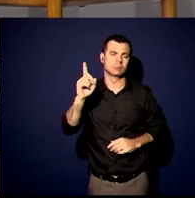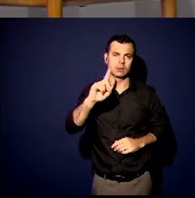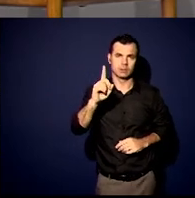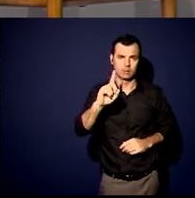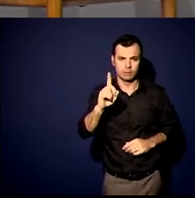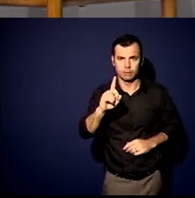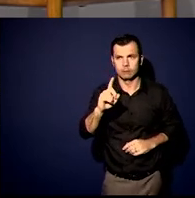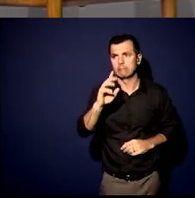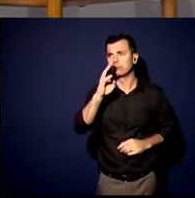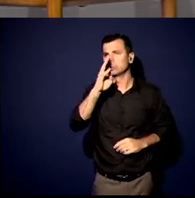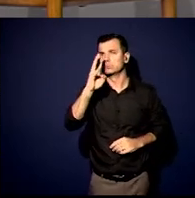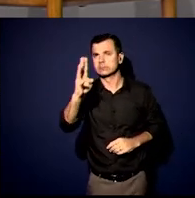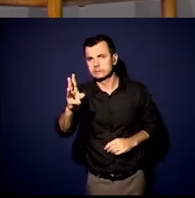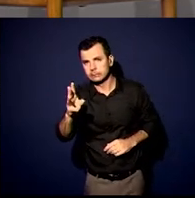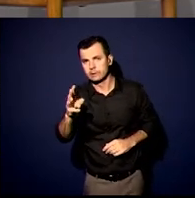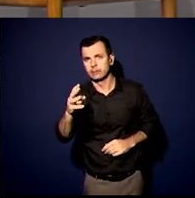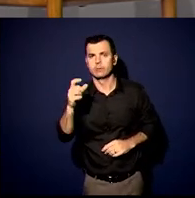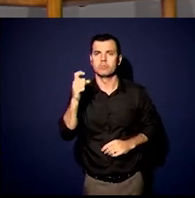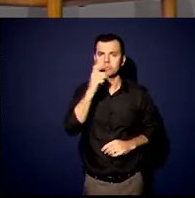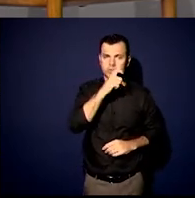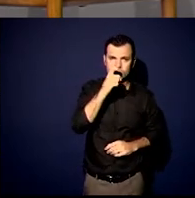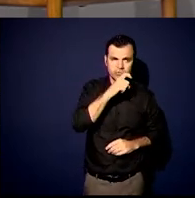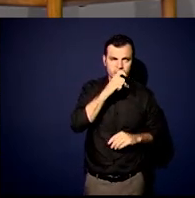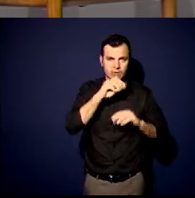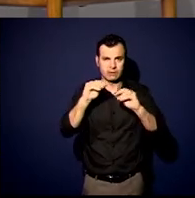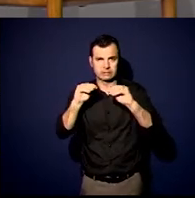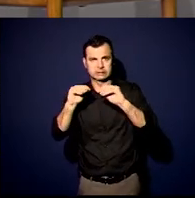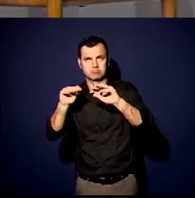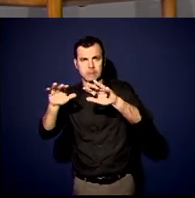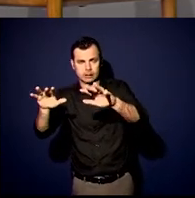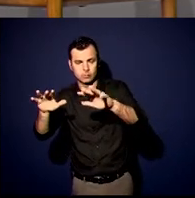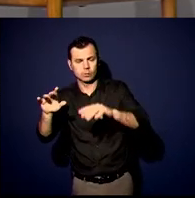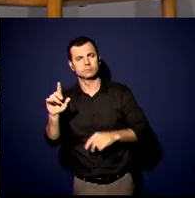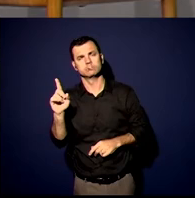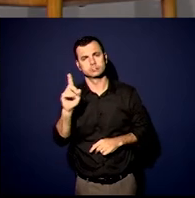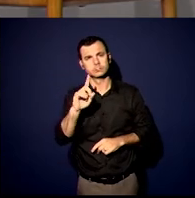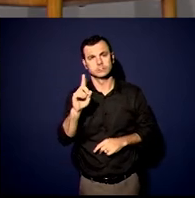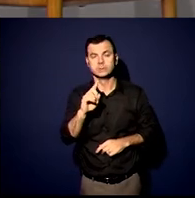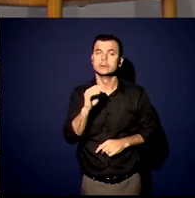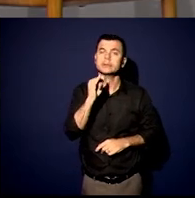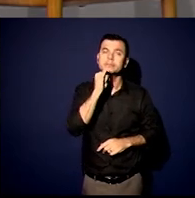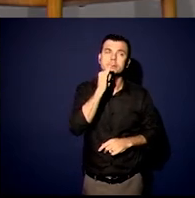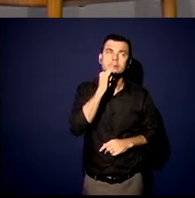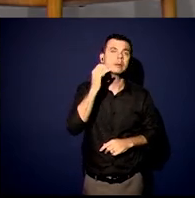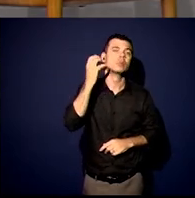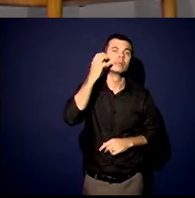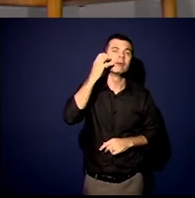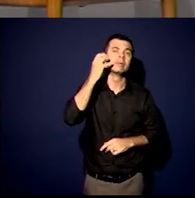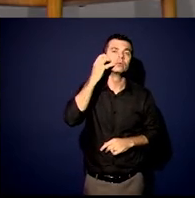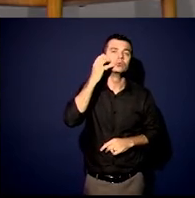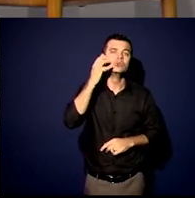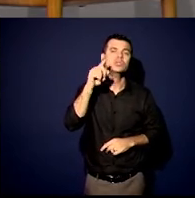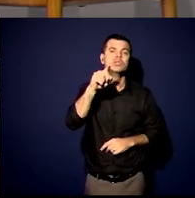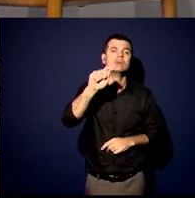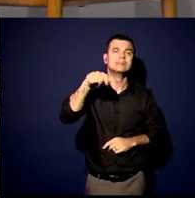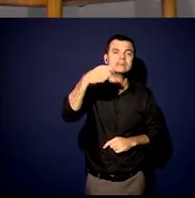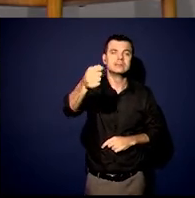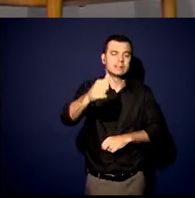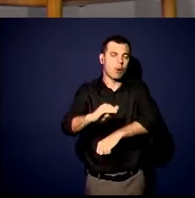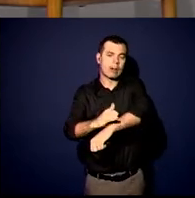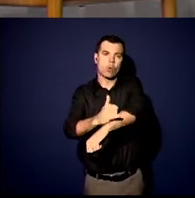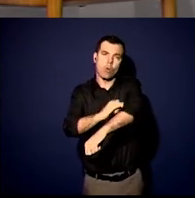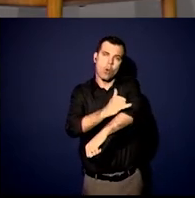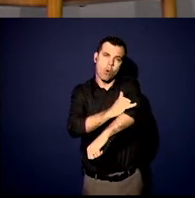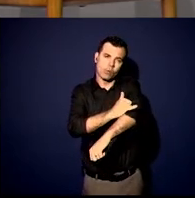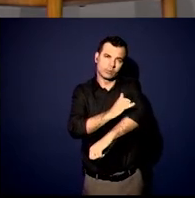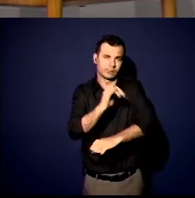nós não estamos tratando por tanto de zonas de dúvida por exemplo Flávio Dino é obeso vamos imaginar essa fake